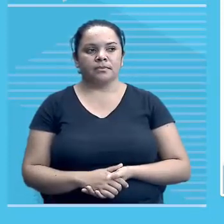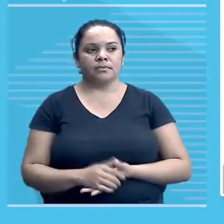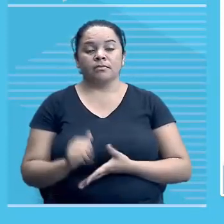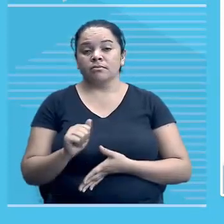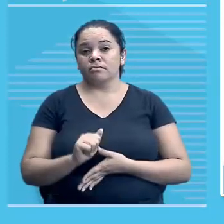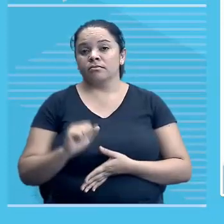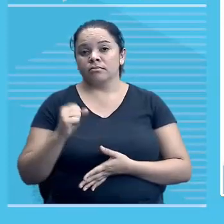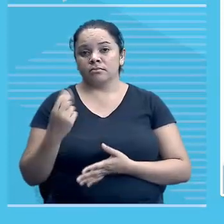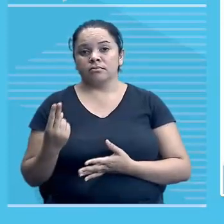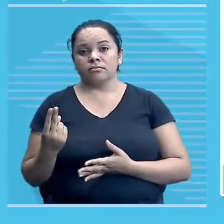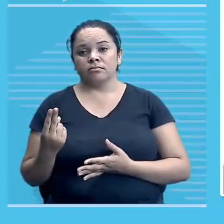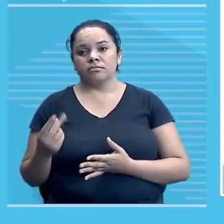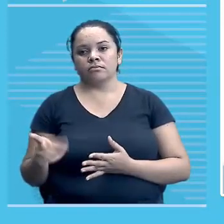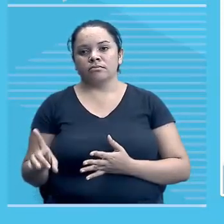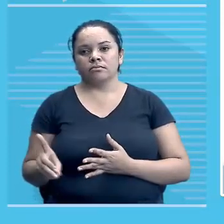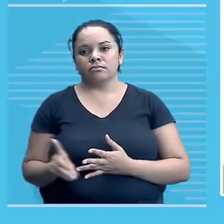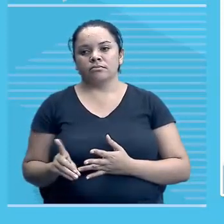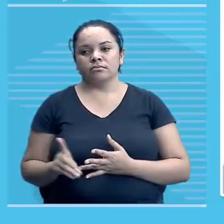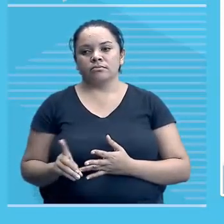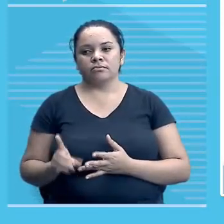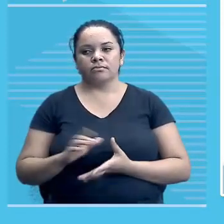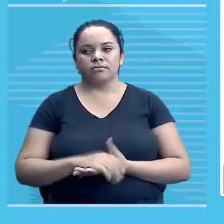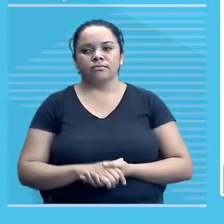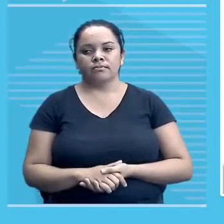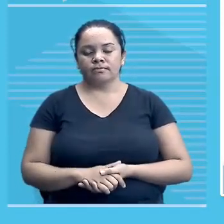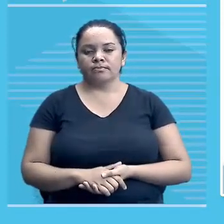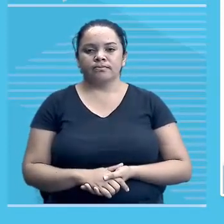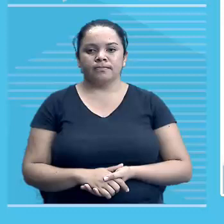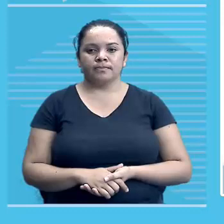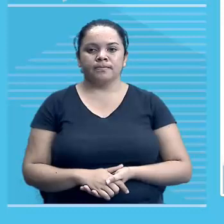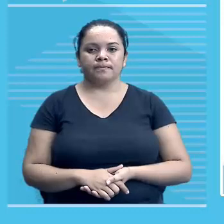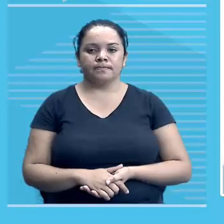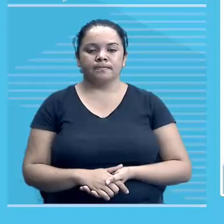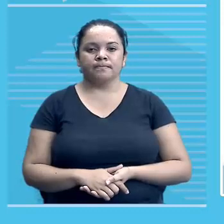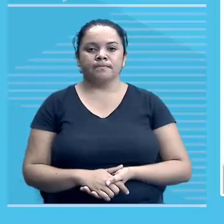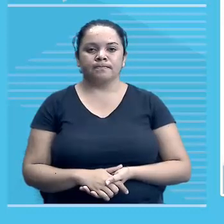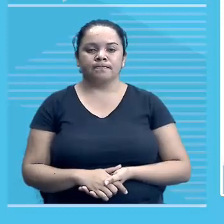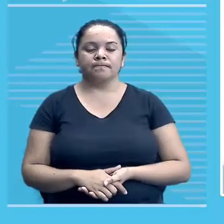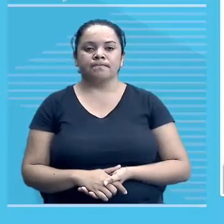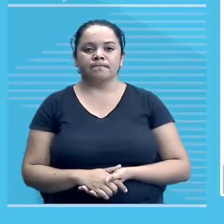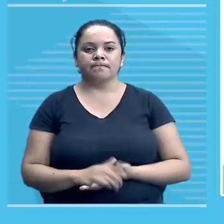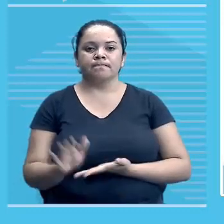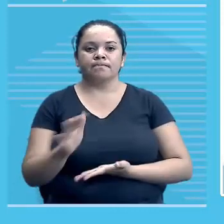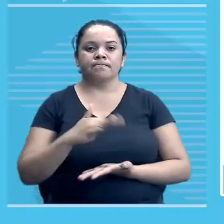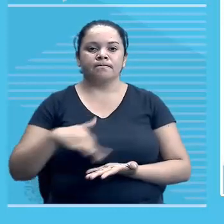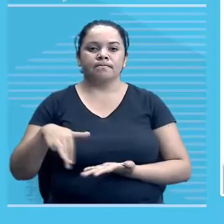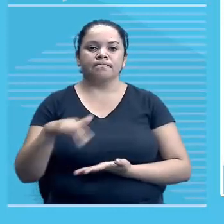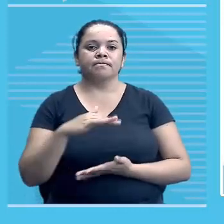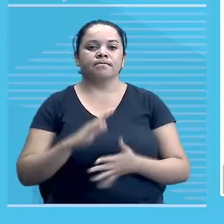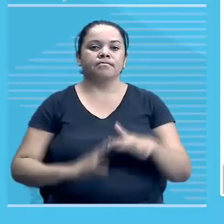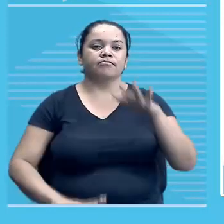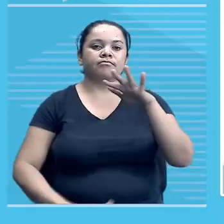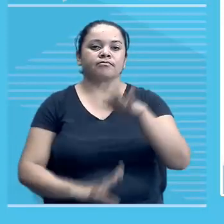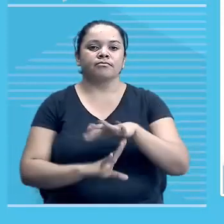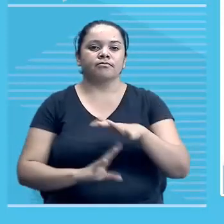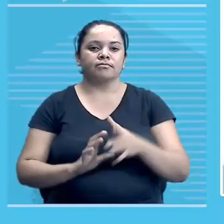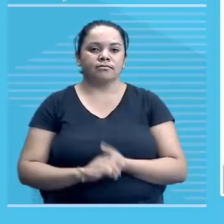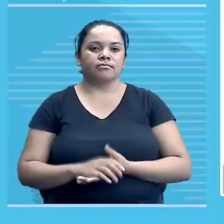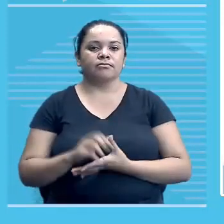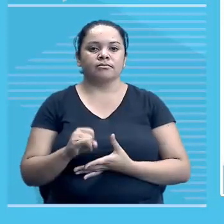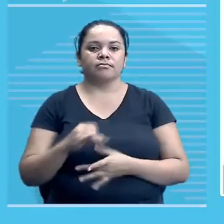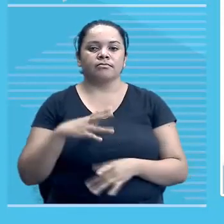A, ou é a letra D de W. Gente, ele quer que a área seja máxima. Se tu